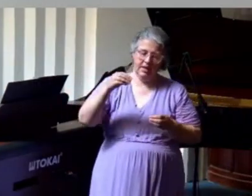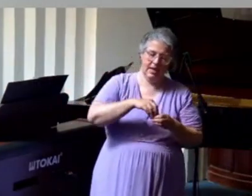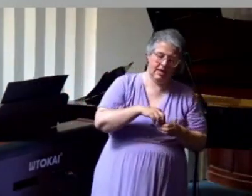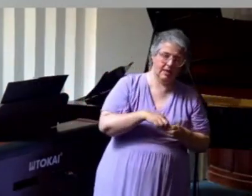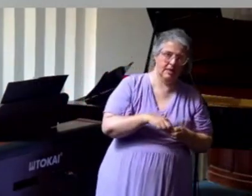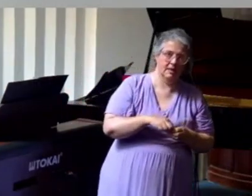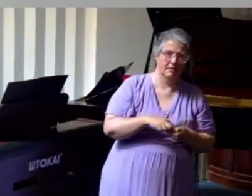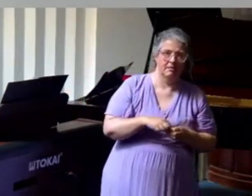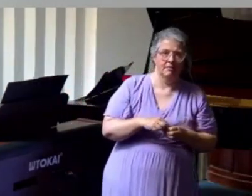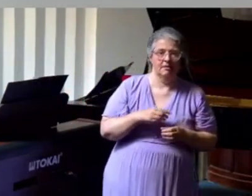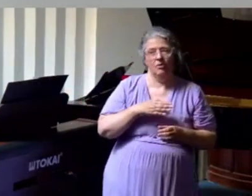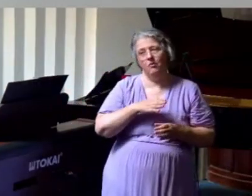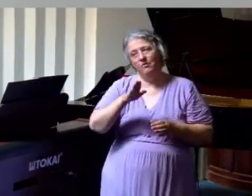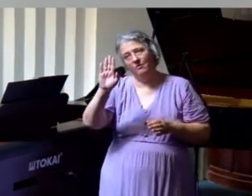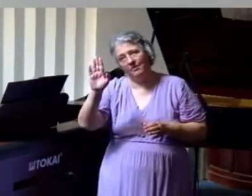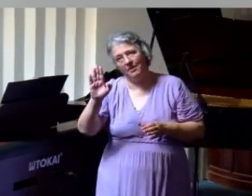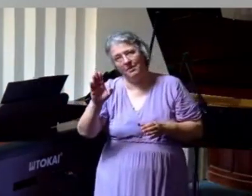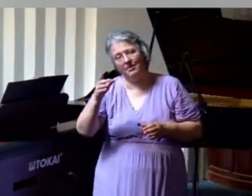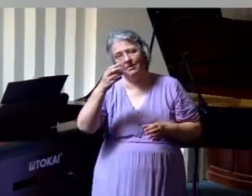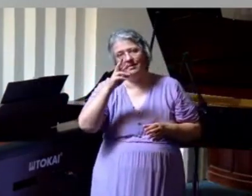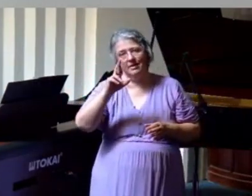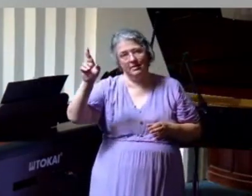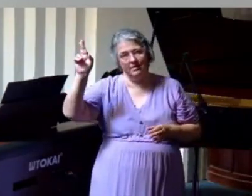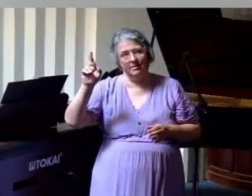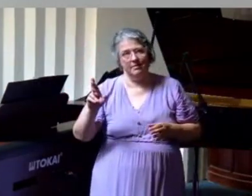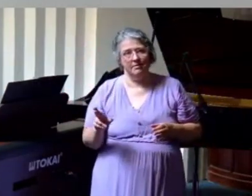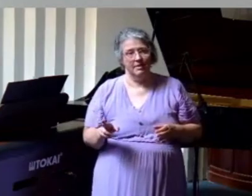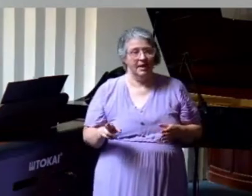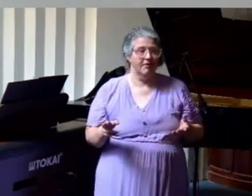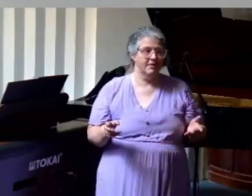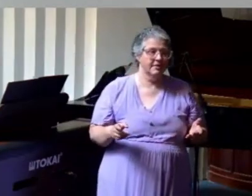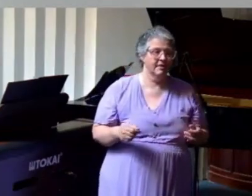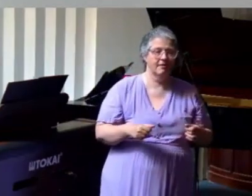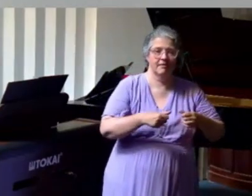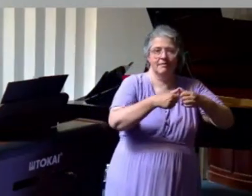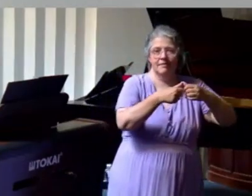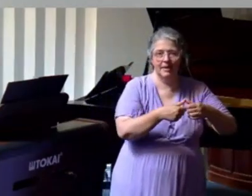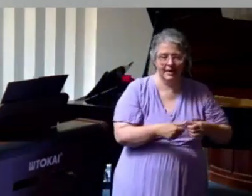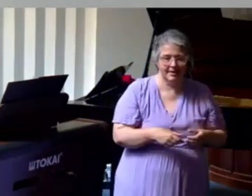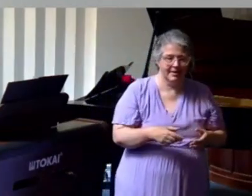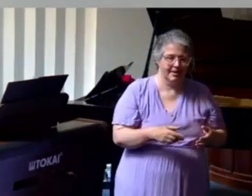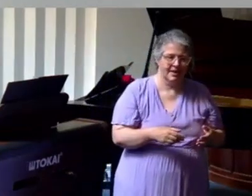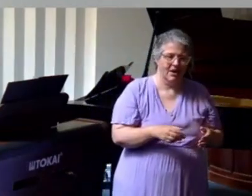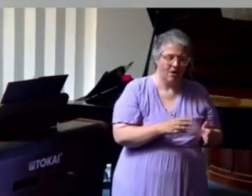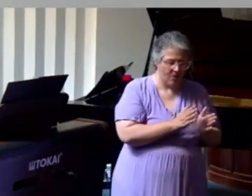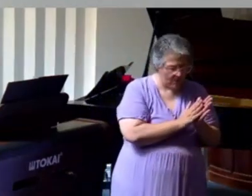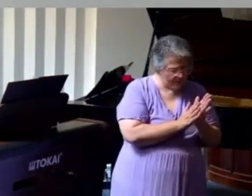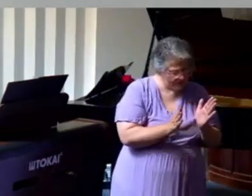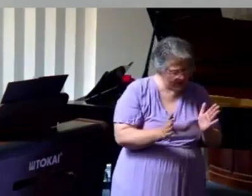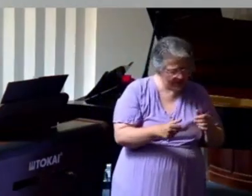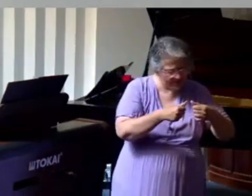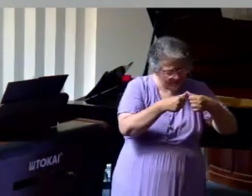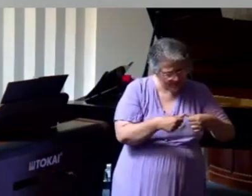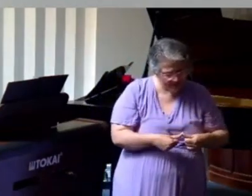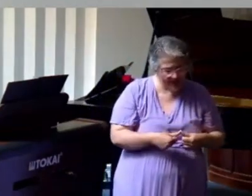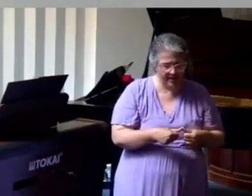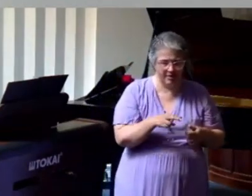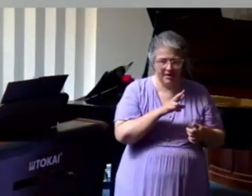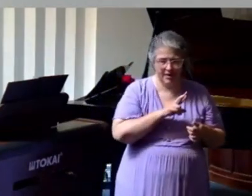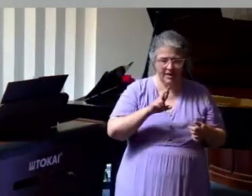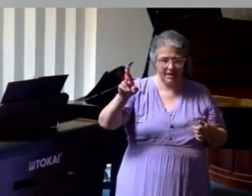porque não eram dos nossos. Estavam por um tempo no nosso meio, mas saíram, porque o coração escolheu